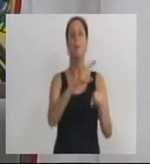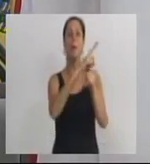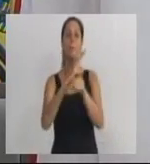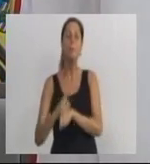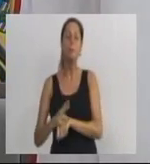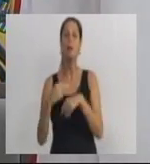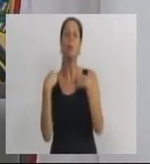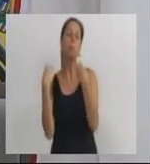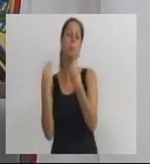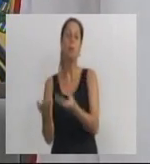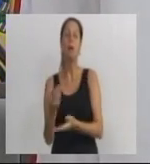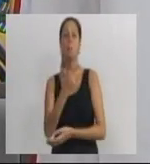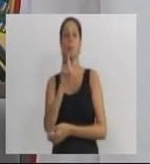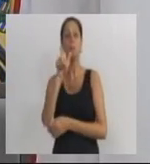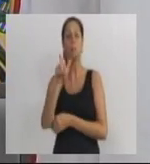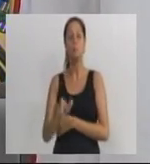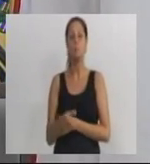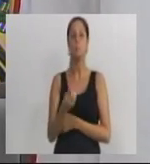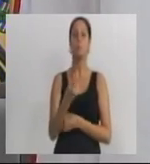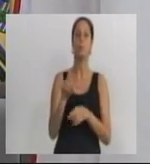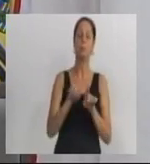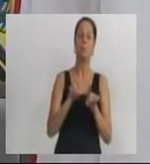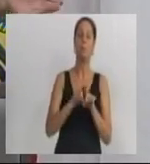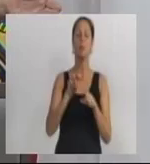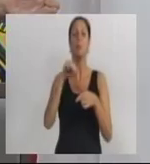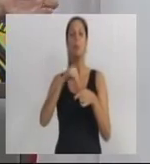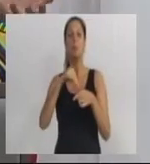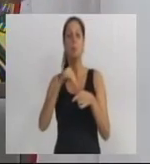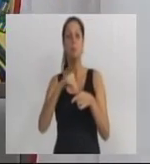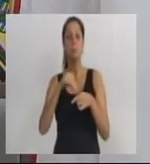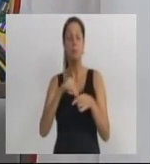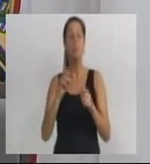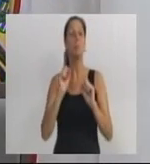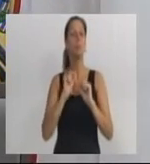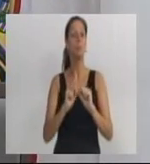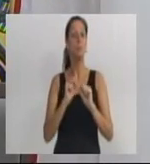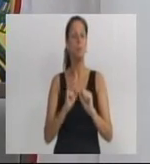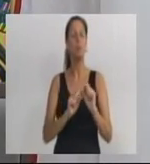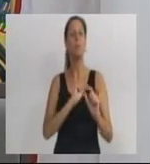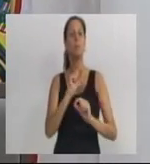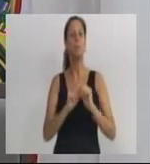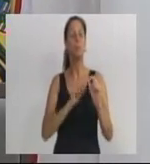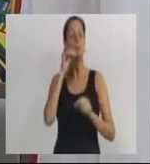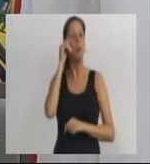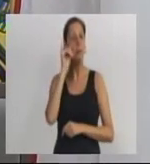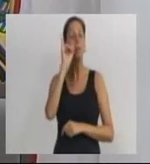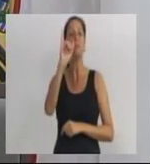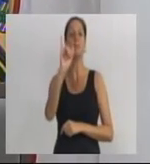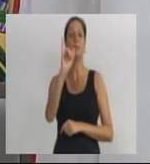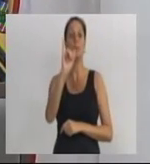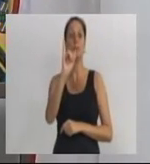de recurso para o município, como principalmente para a prevenção